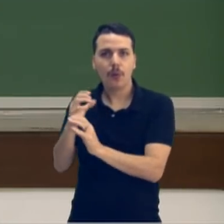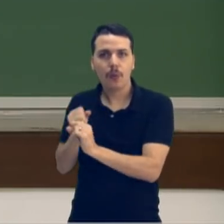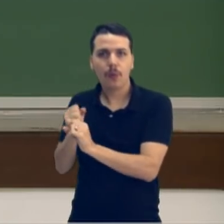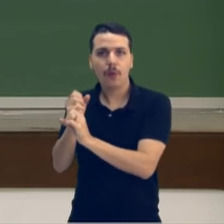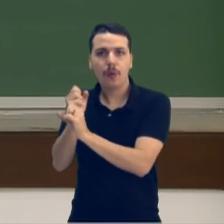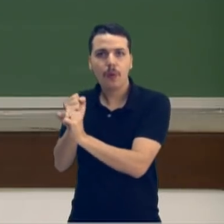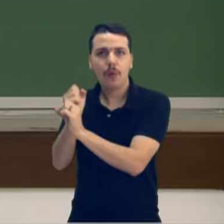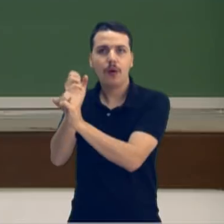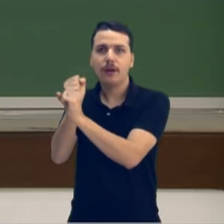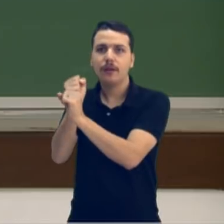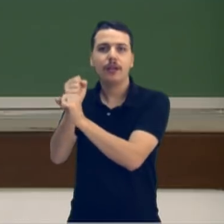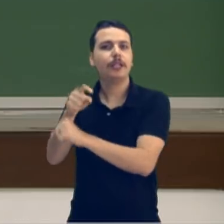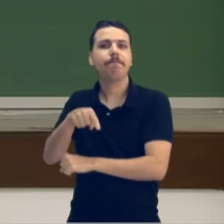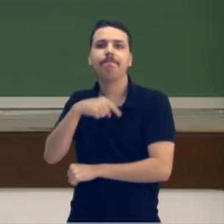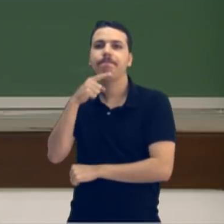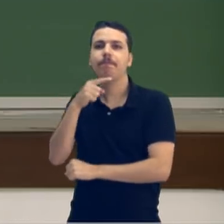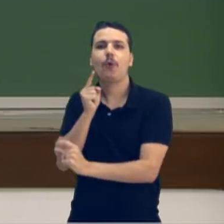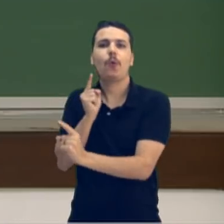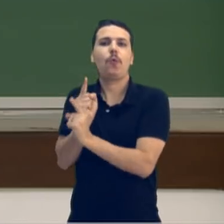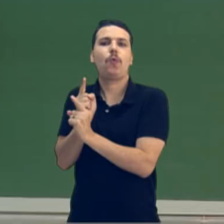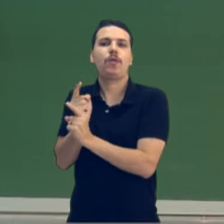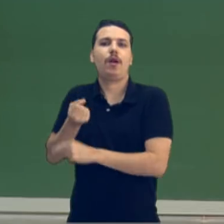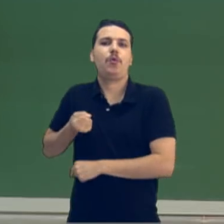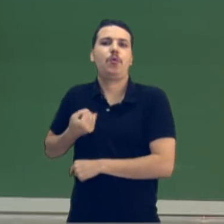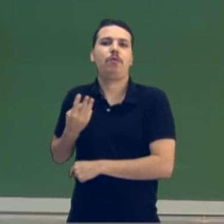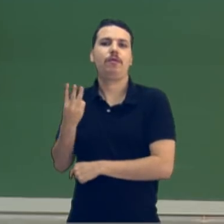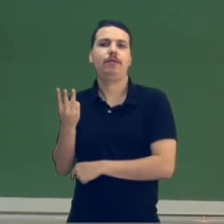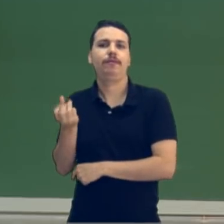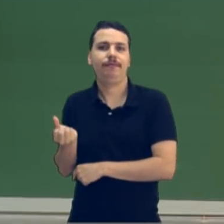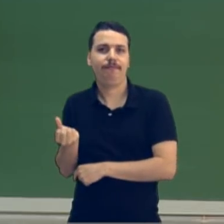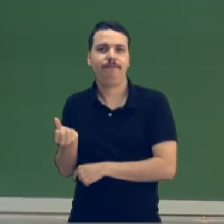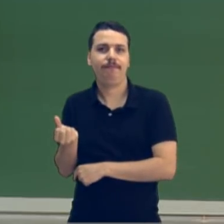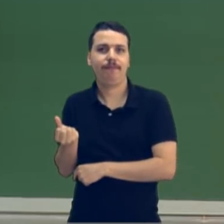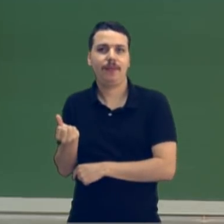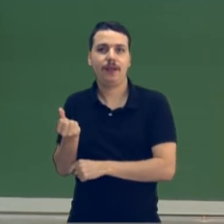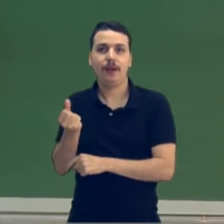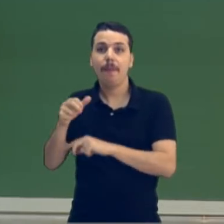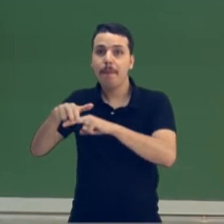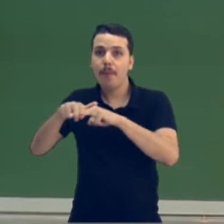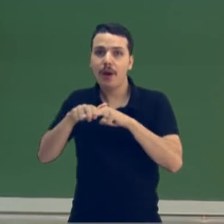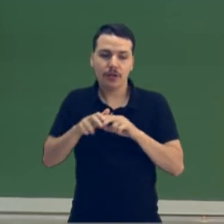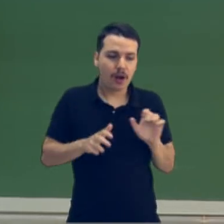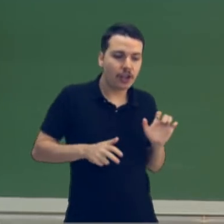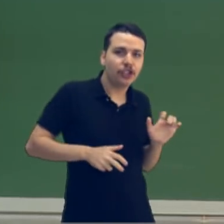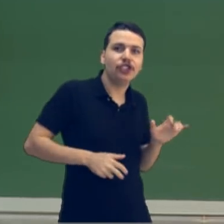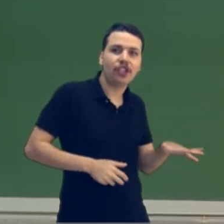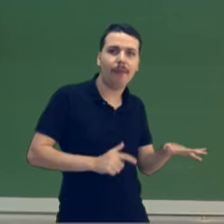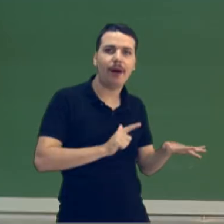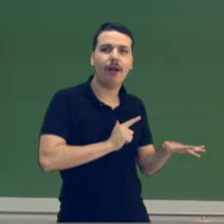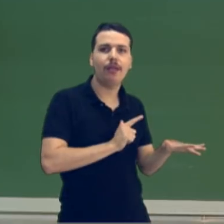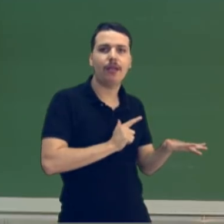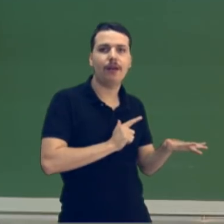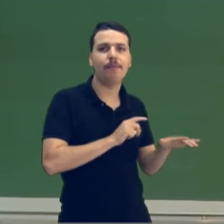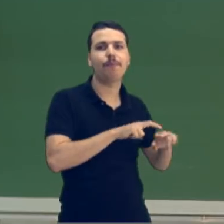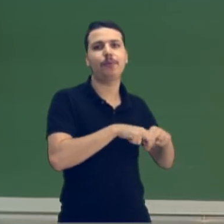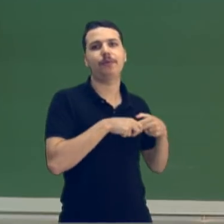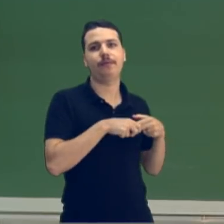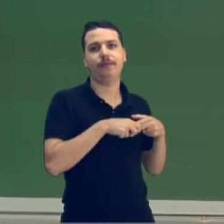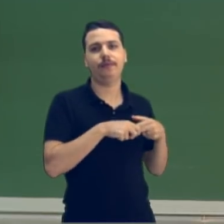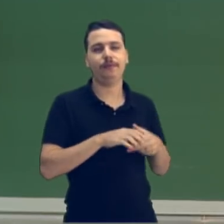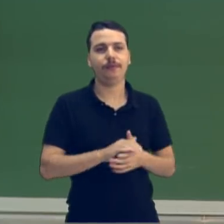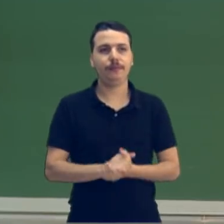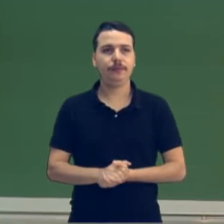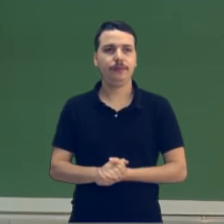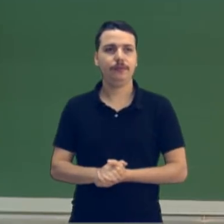7, eu não consigo achar o 36. Por isso é o resto, por isso que sobra o resto. Agora,